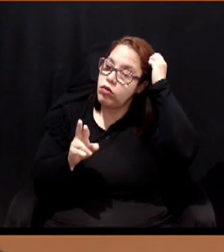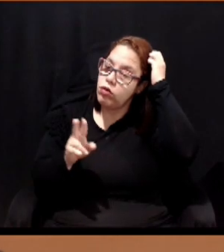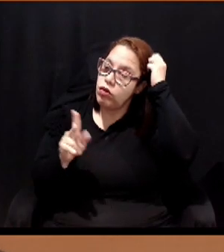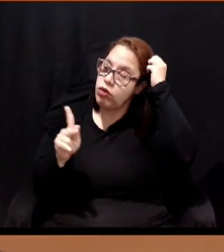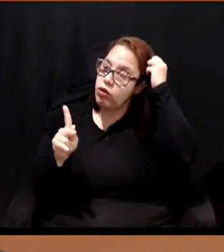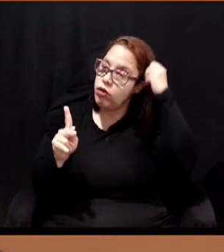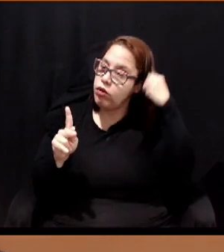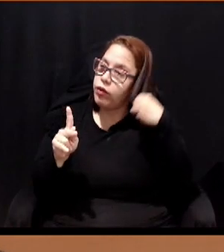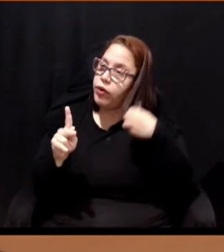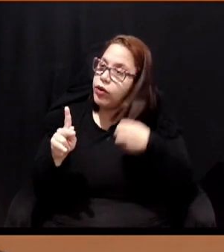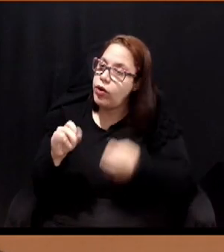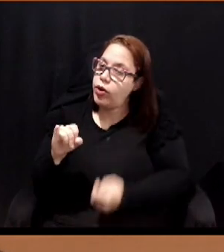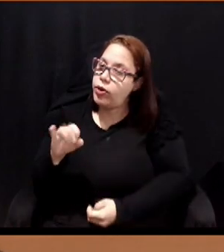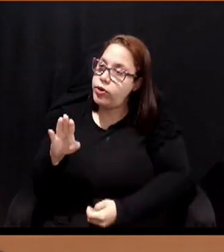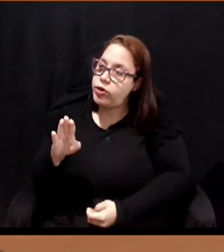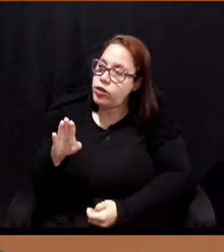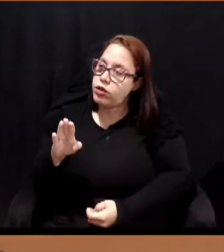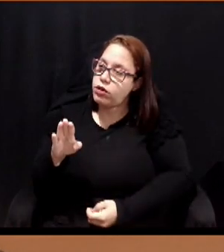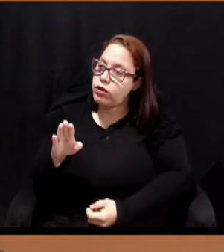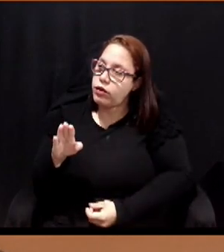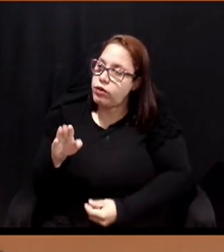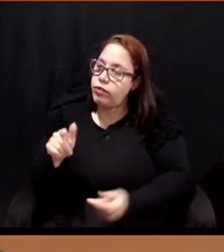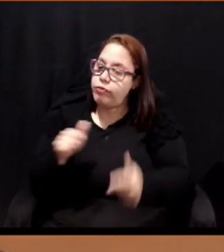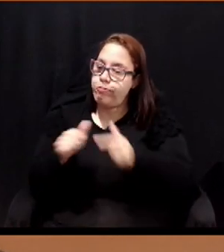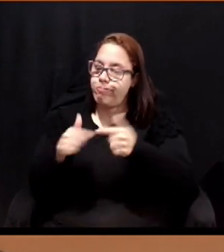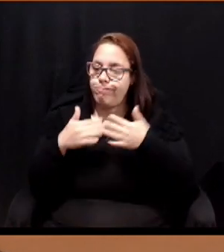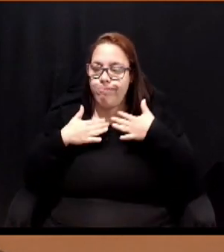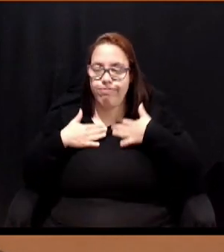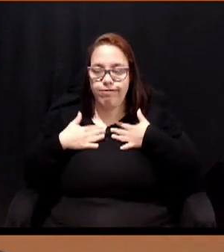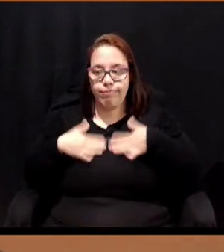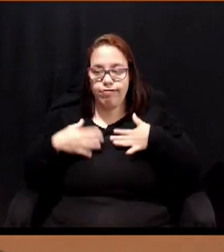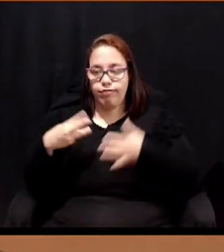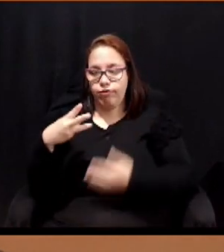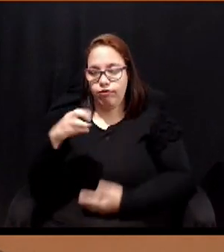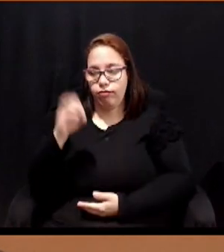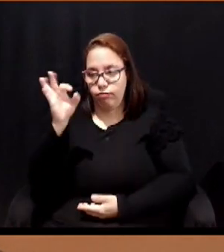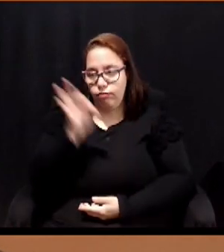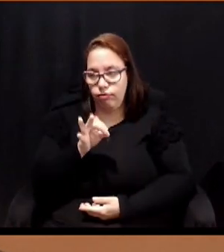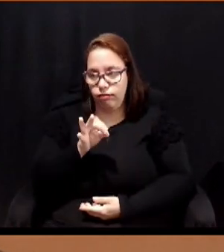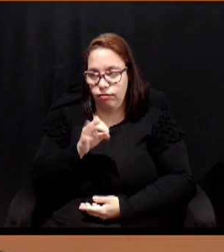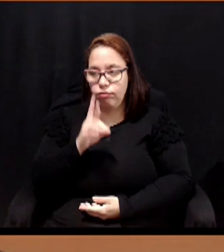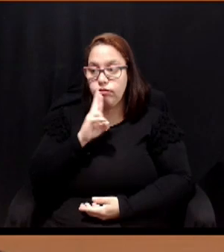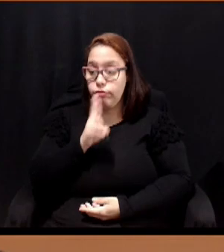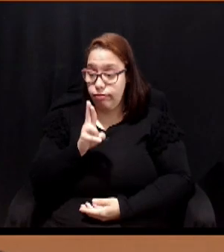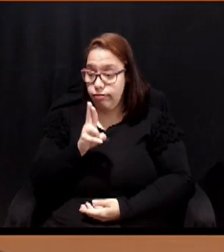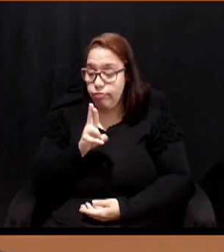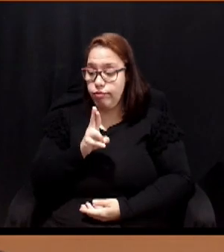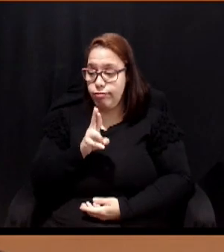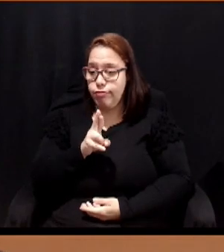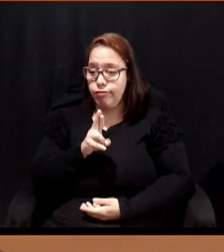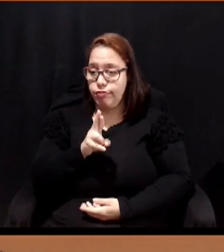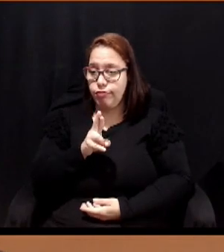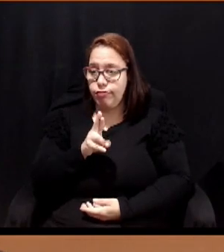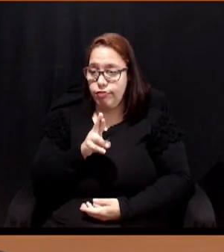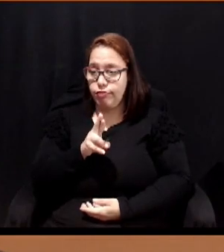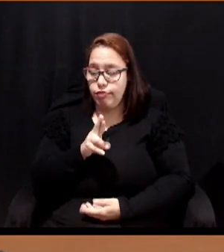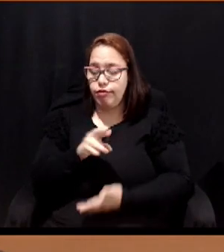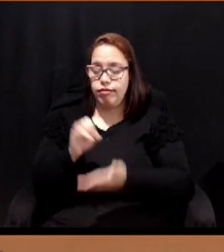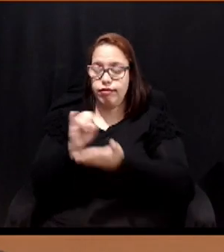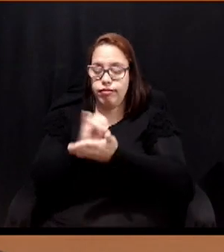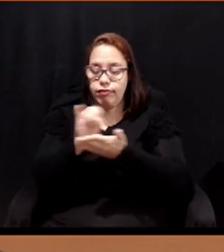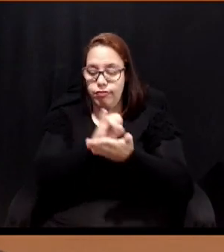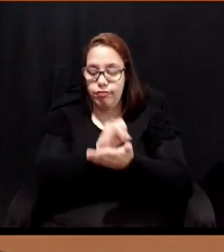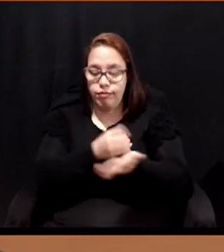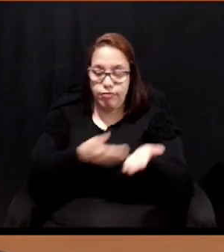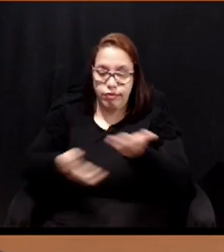cidade, você pode trabalhar tranquilamente 30% do resultado na parte do comércio, induzindo o